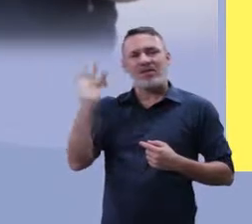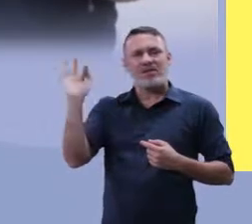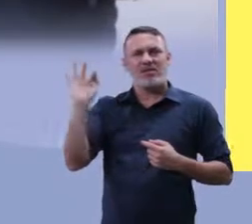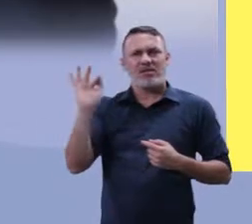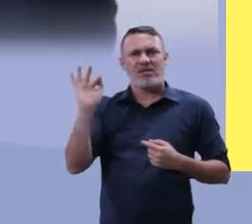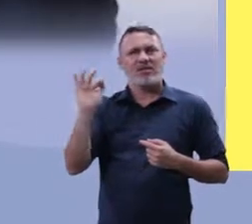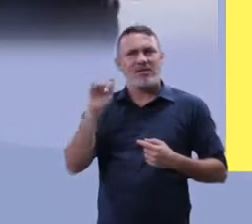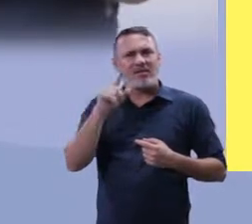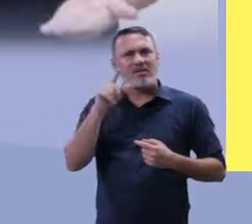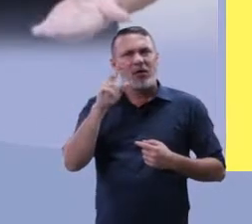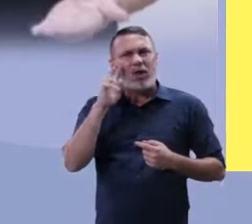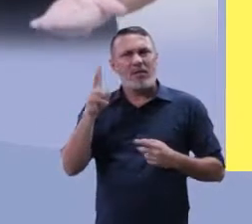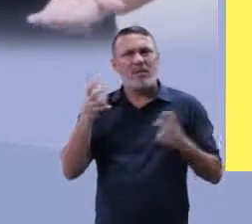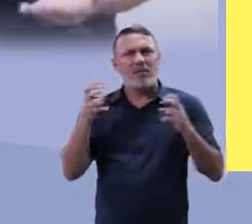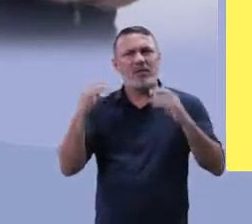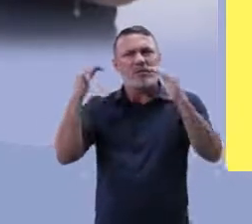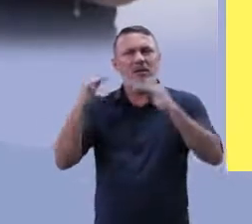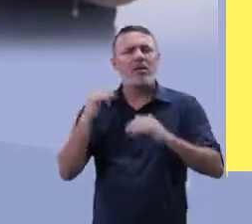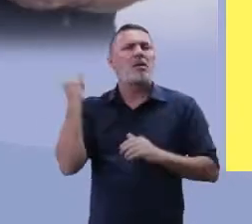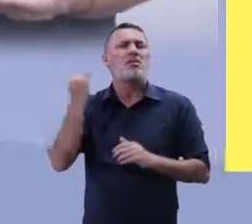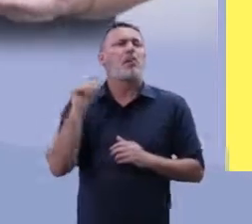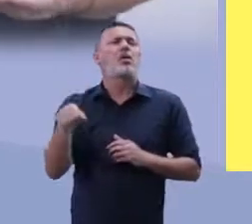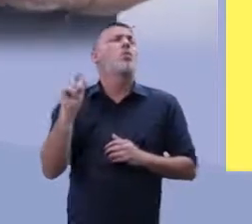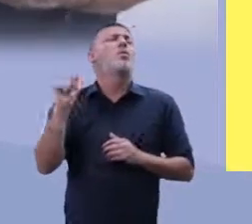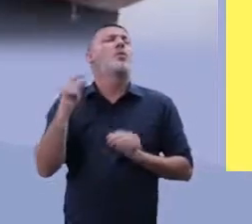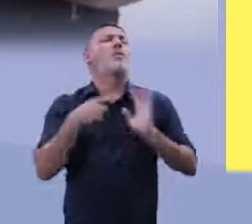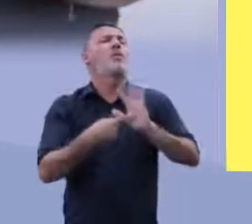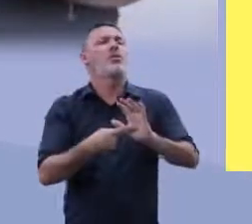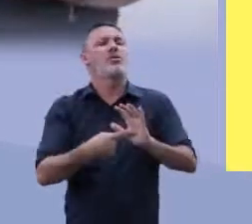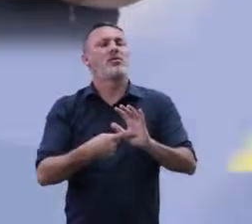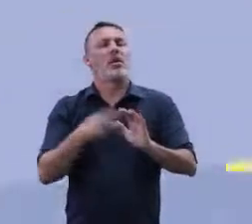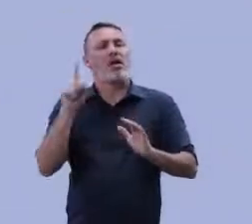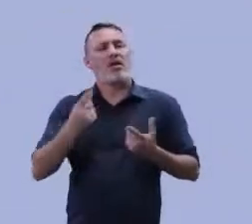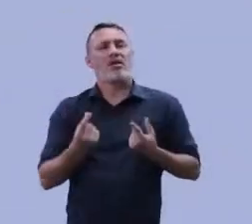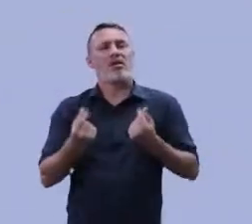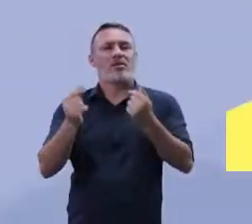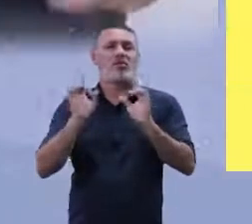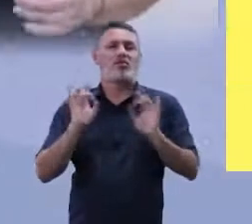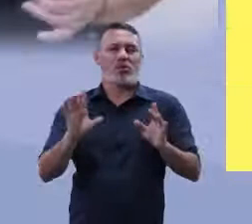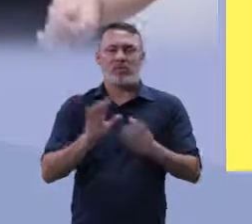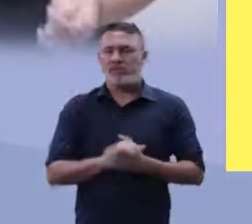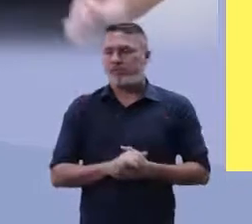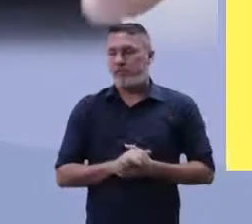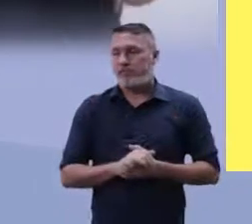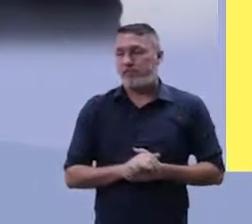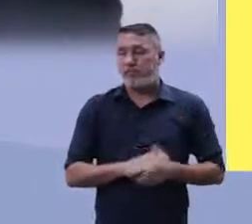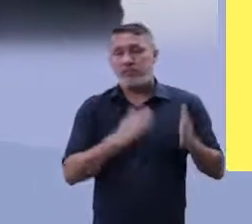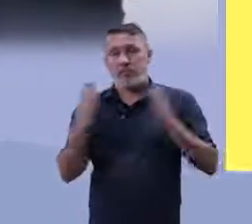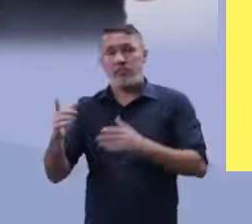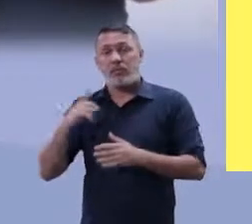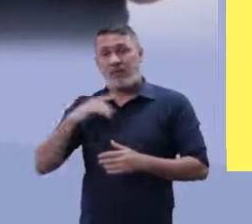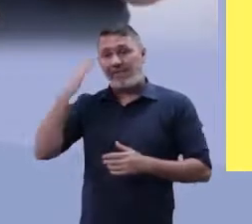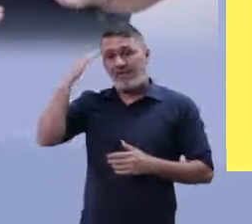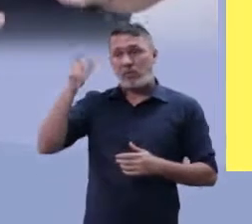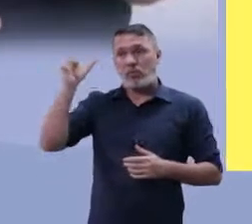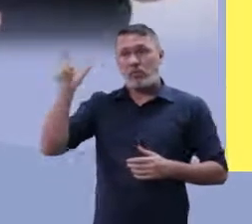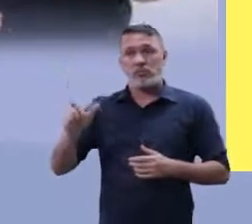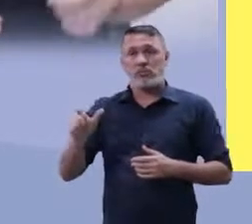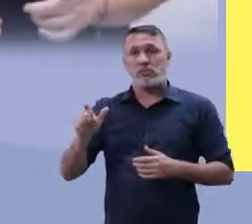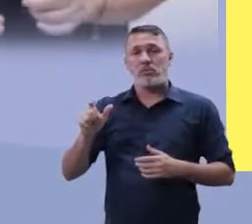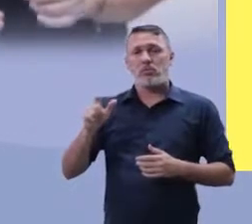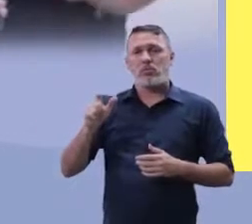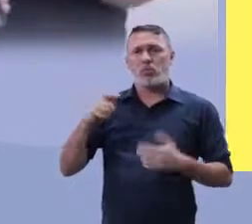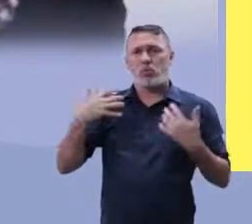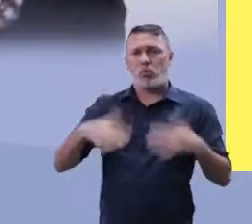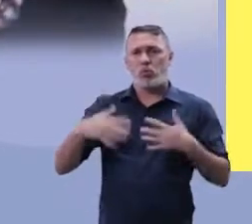Está percebendo o que o artista está mostrando para você? Também temos um grande artista chamado